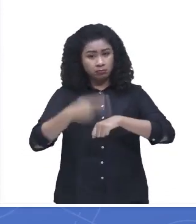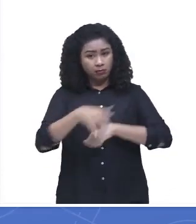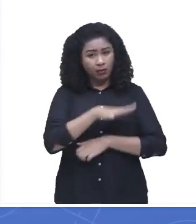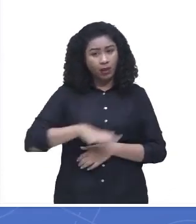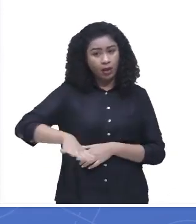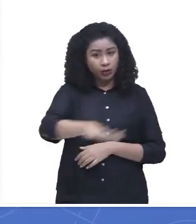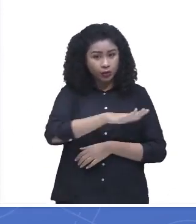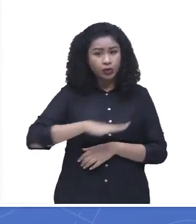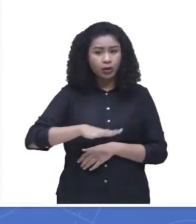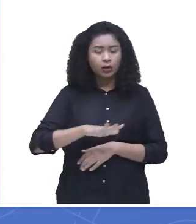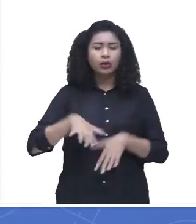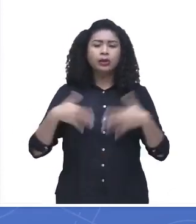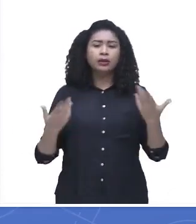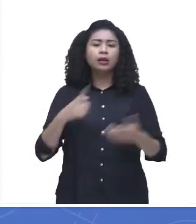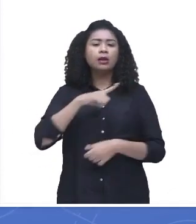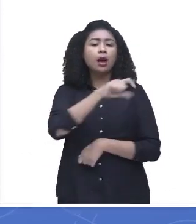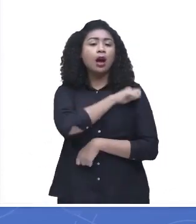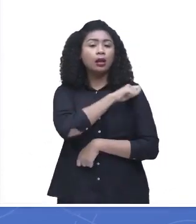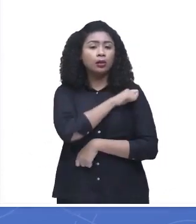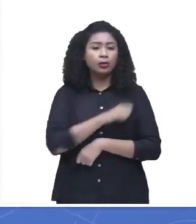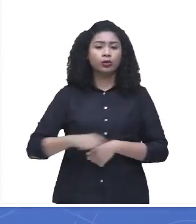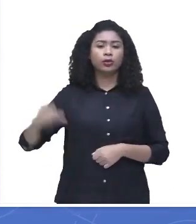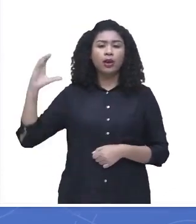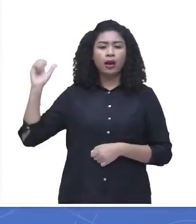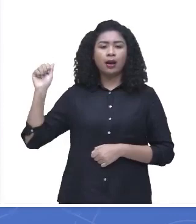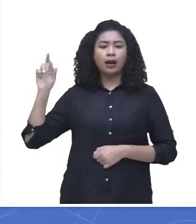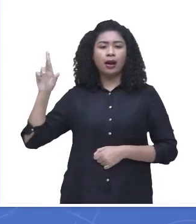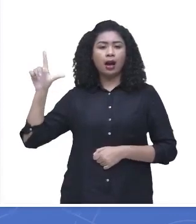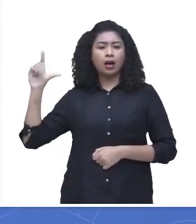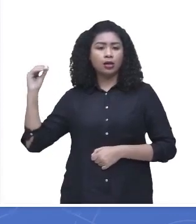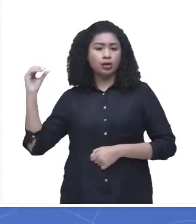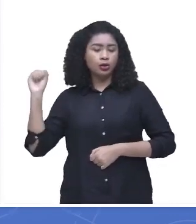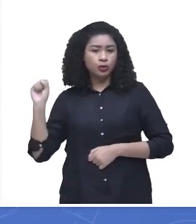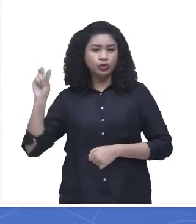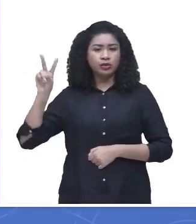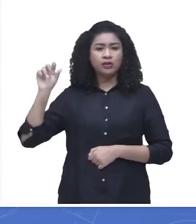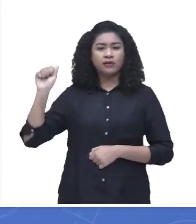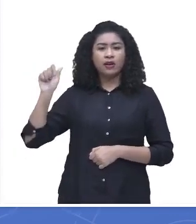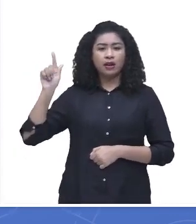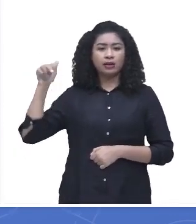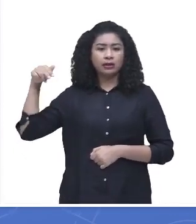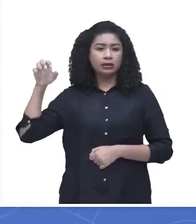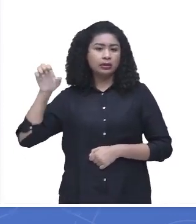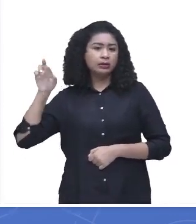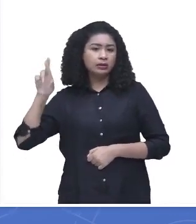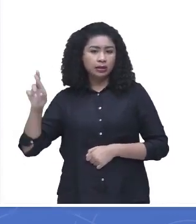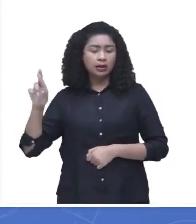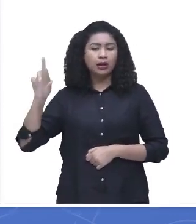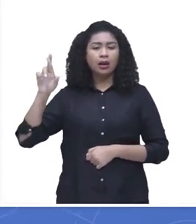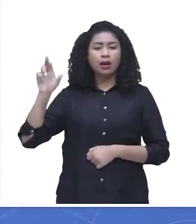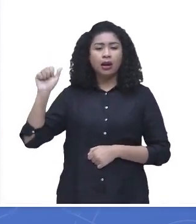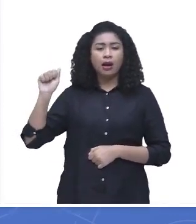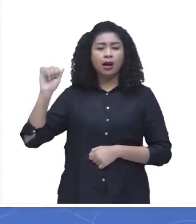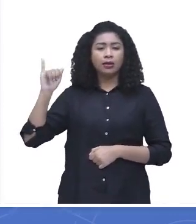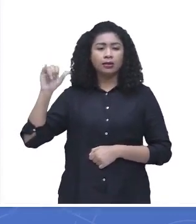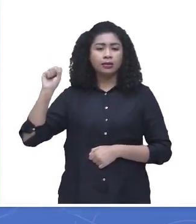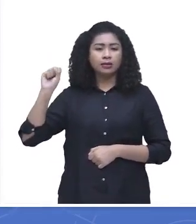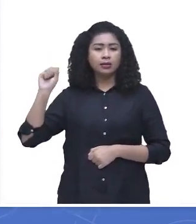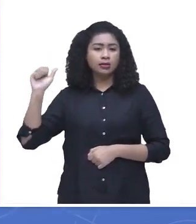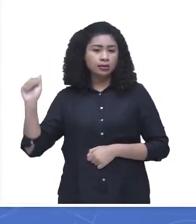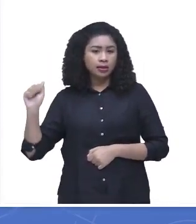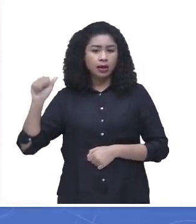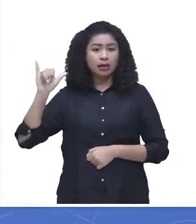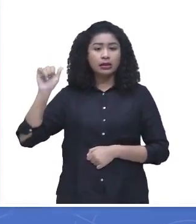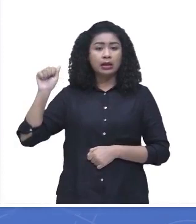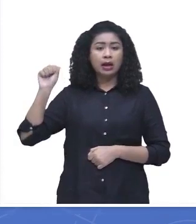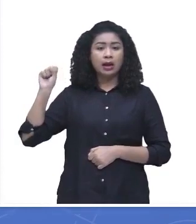temos aqui o Carlos Eduardo, o Wagner, a Raíssa, a Verusca, a Yasmin, a Daviane e o Luciano, que